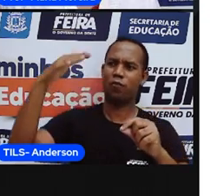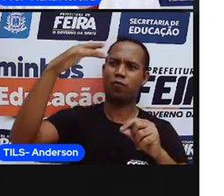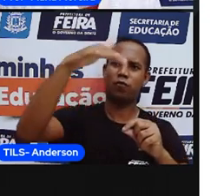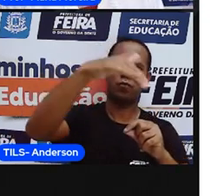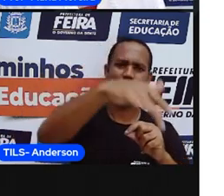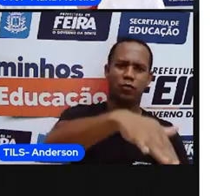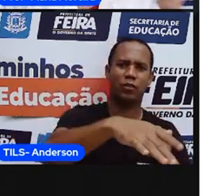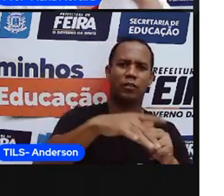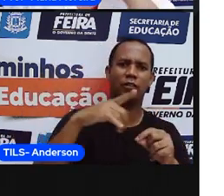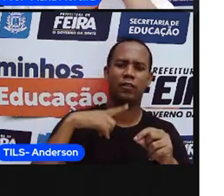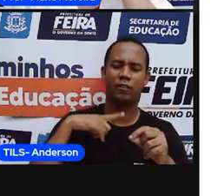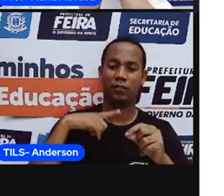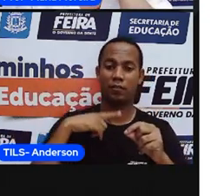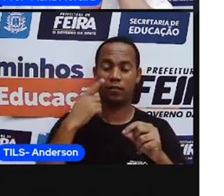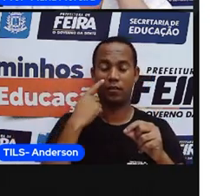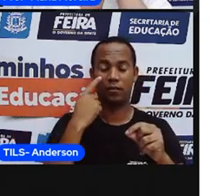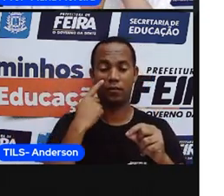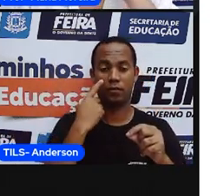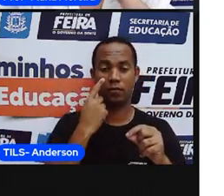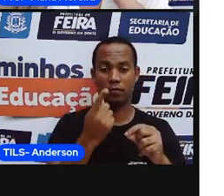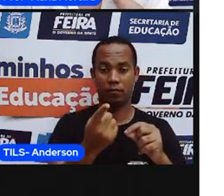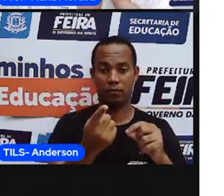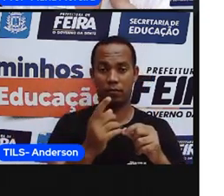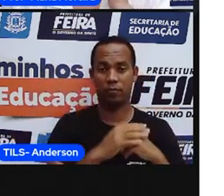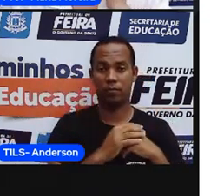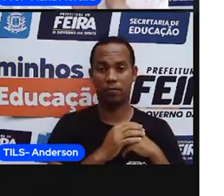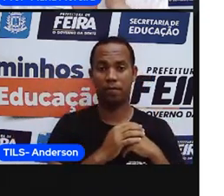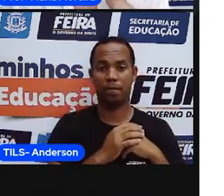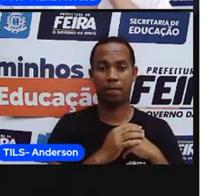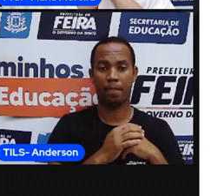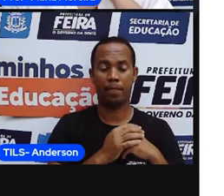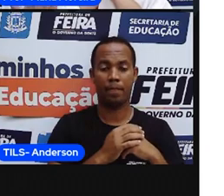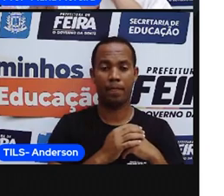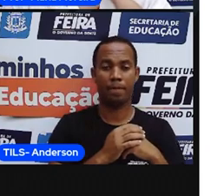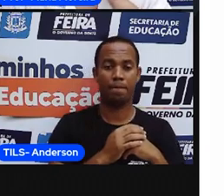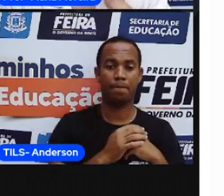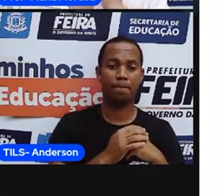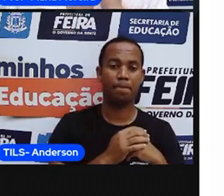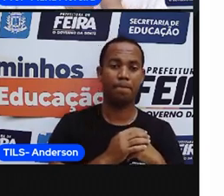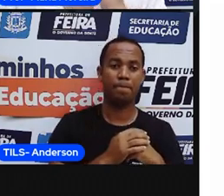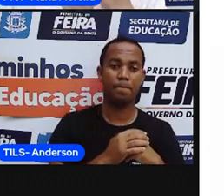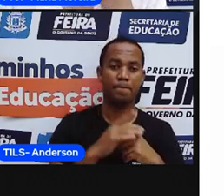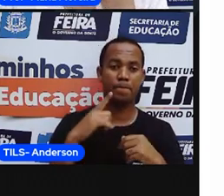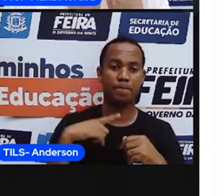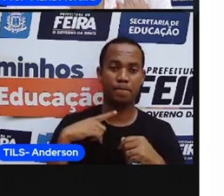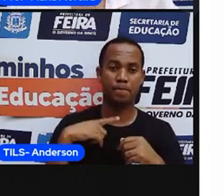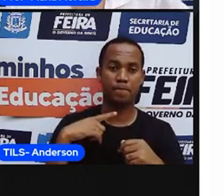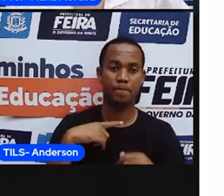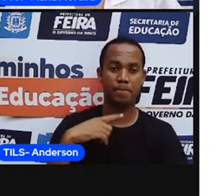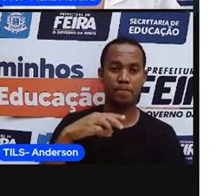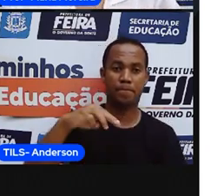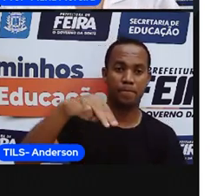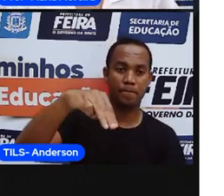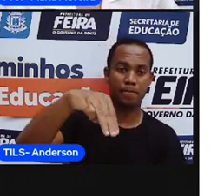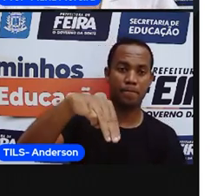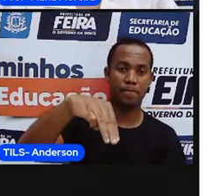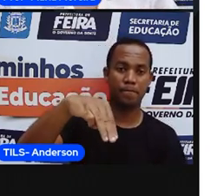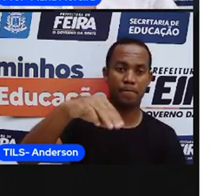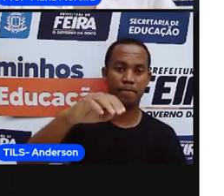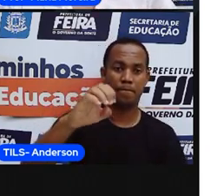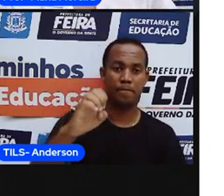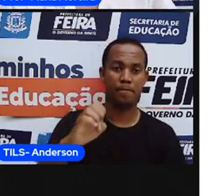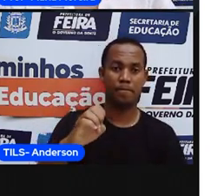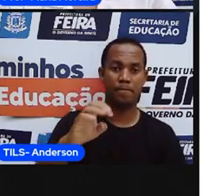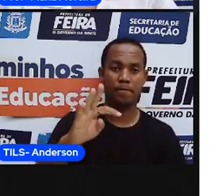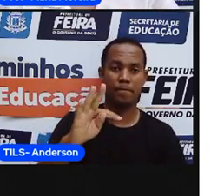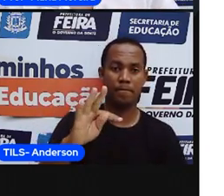né? Obviamente que não é necessariamente uma imagem real, computação gráfica, de um meteoro, né? E aí a velocidade